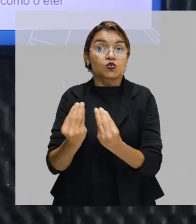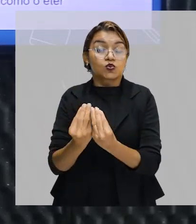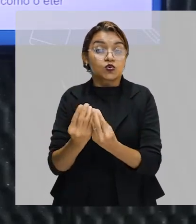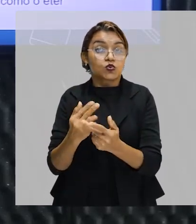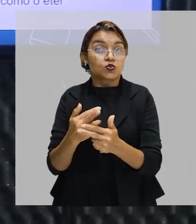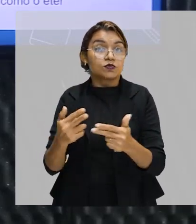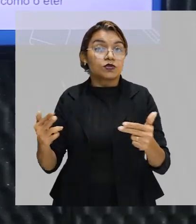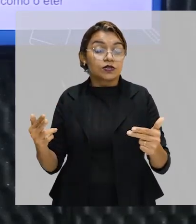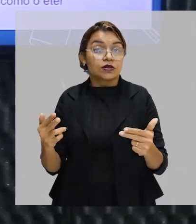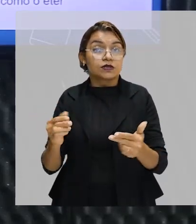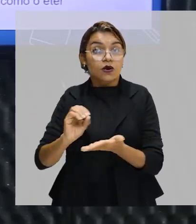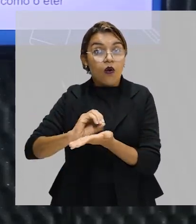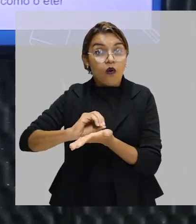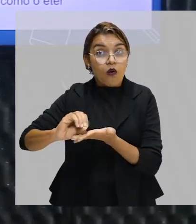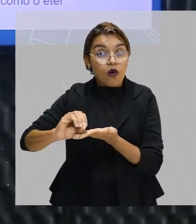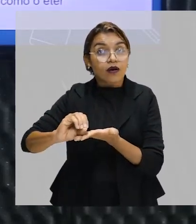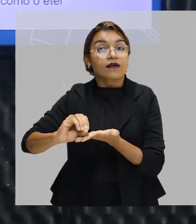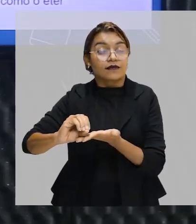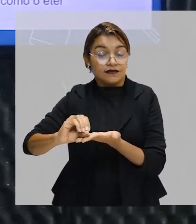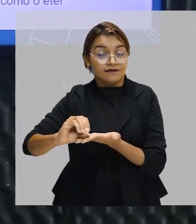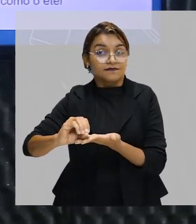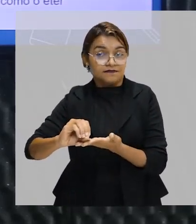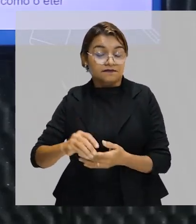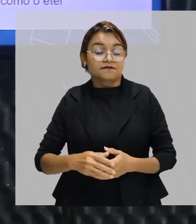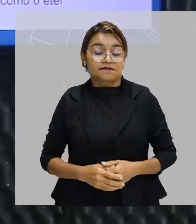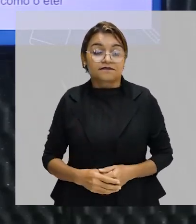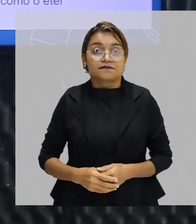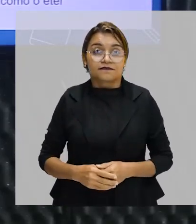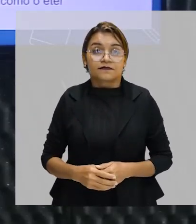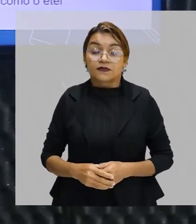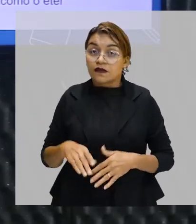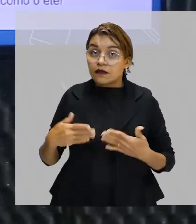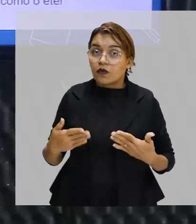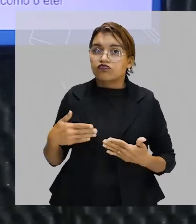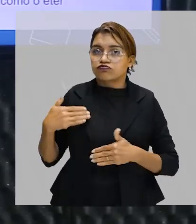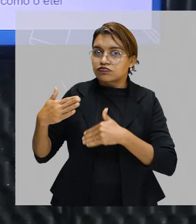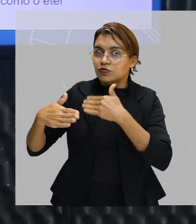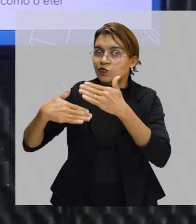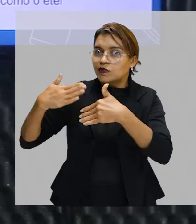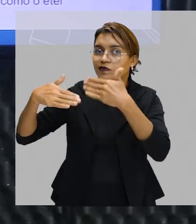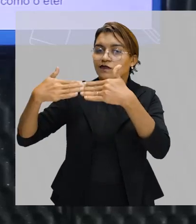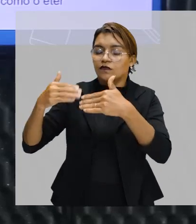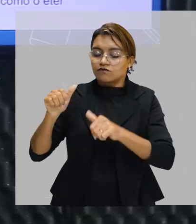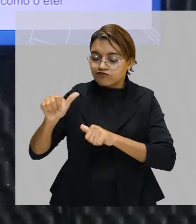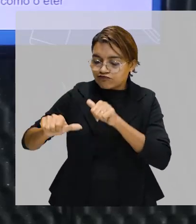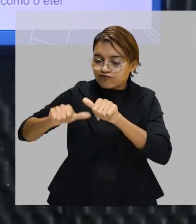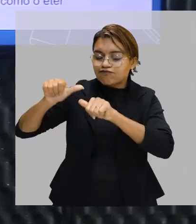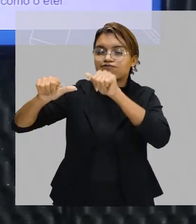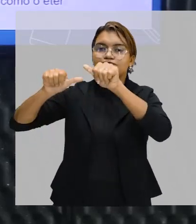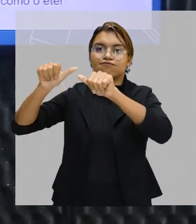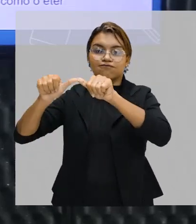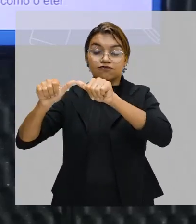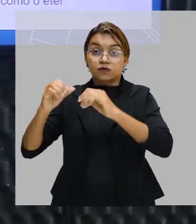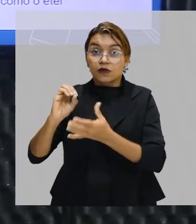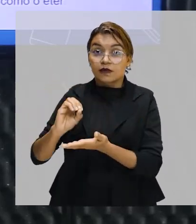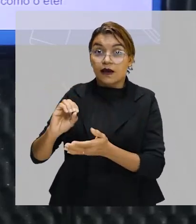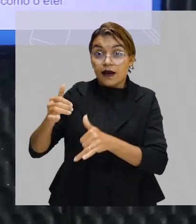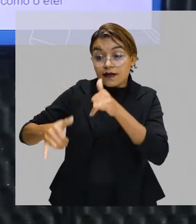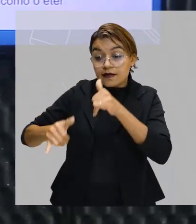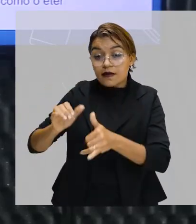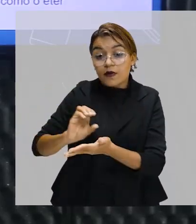substâncias são substâncias orgânicas, ok? Então, o desenvolvimento da química orgânica, né, levou a